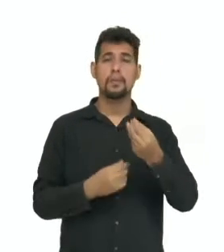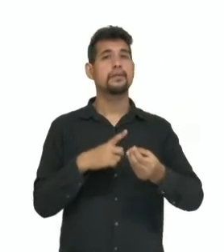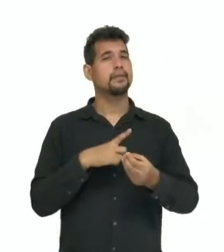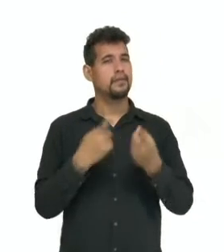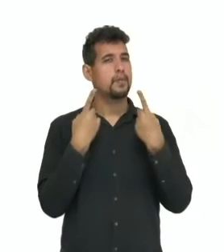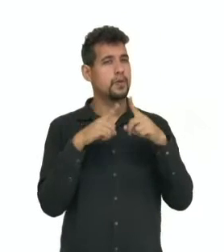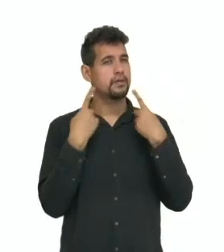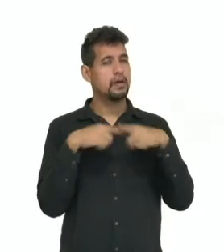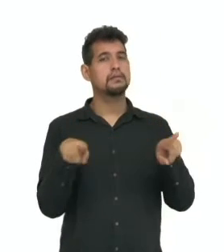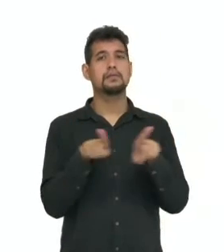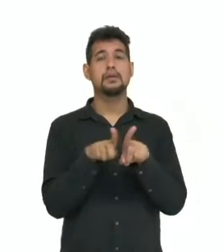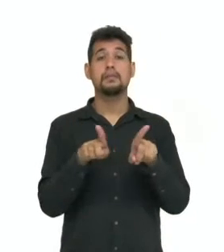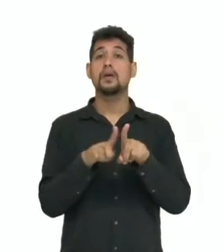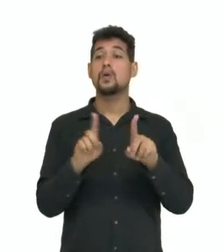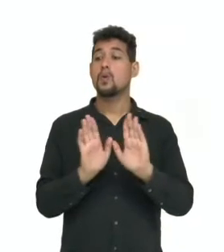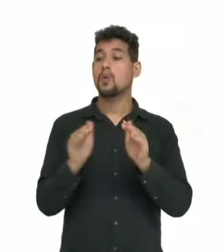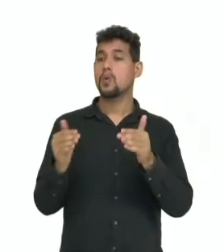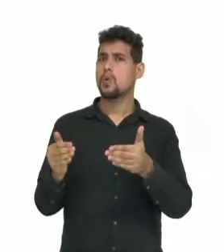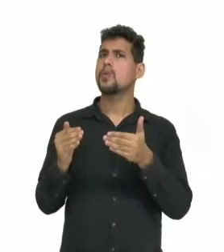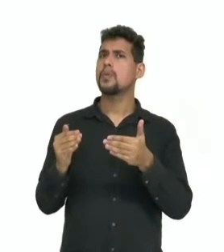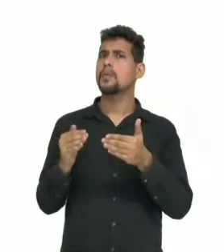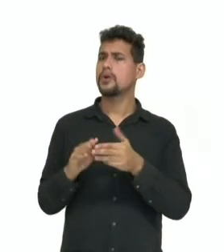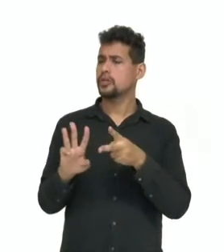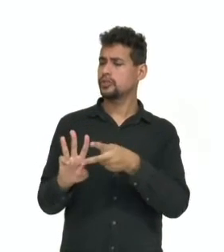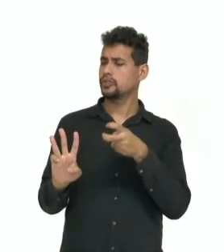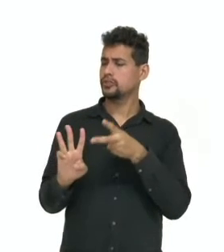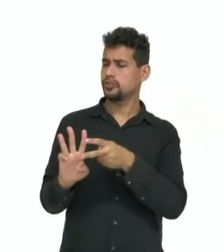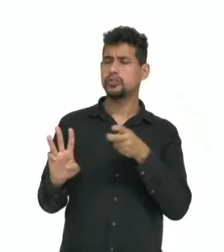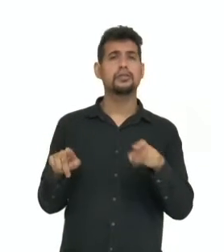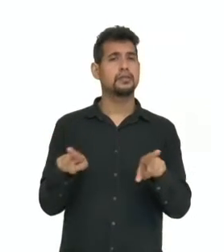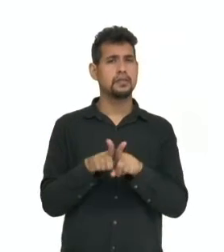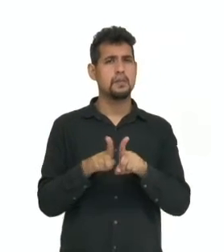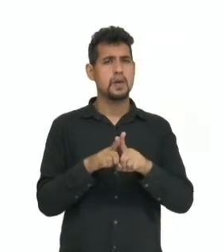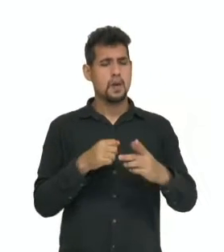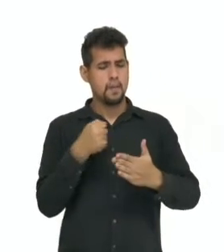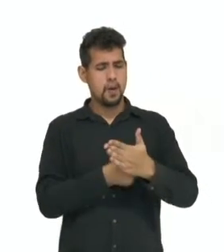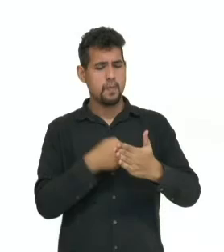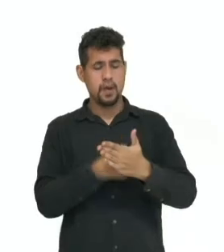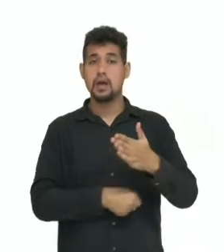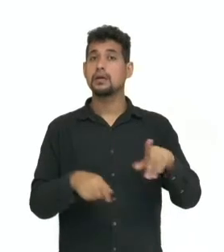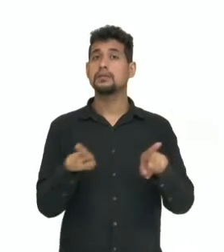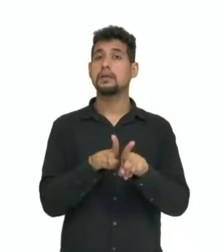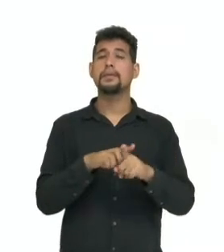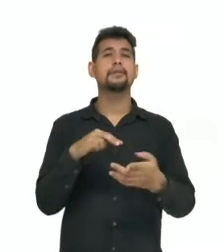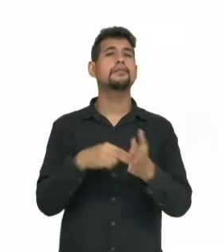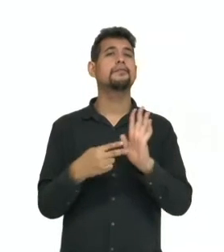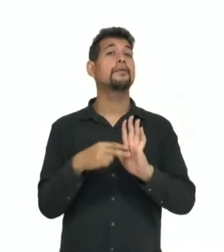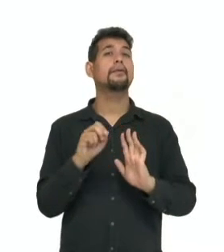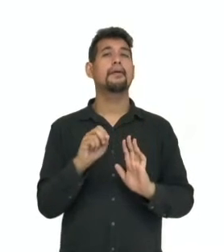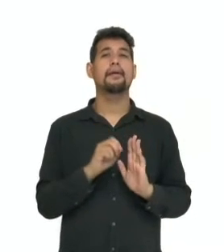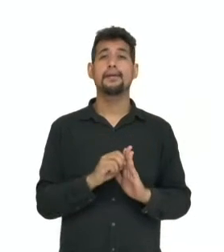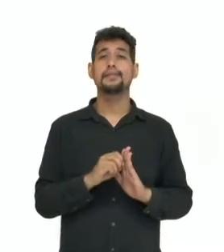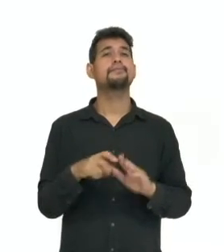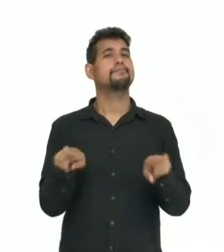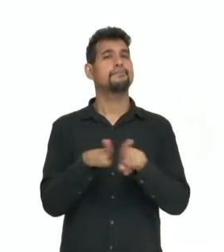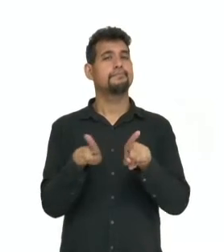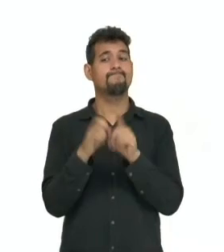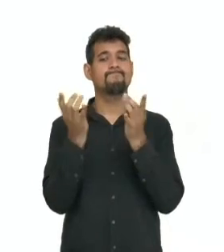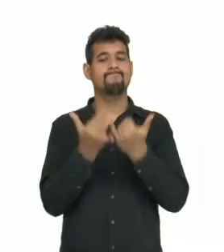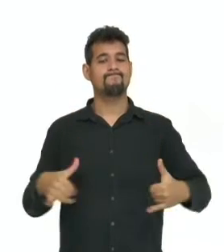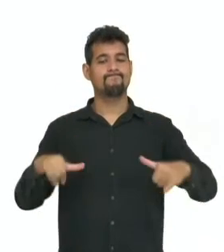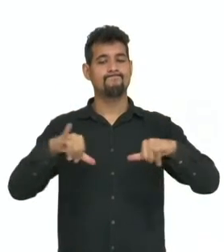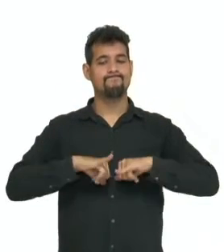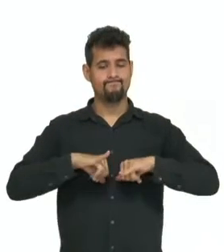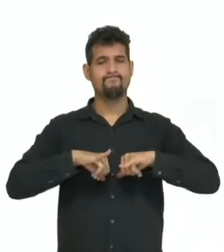a repressão. Os indígenas também, ao mesmo tempo que protestaram, também foram alvo da repressão e